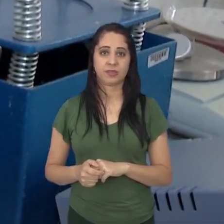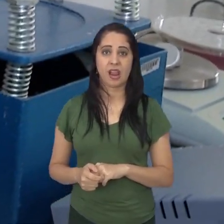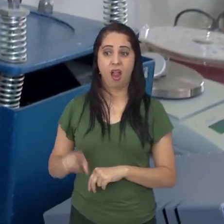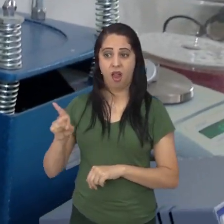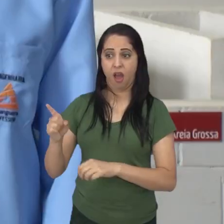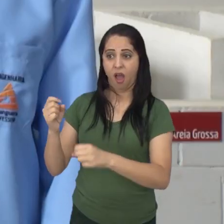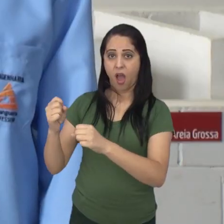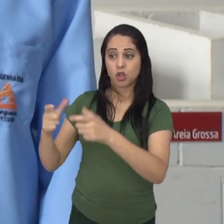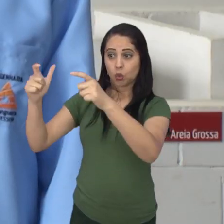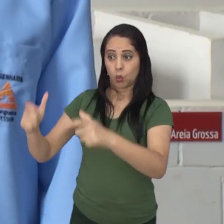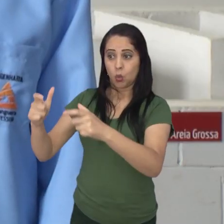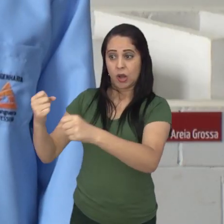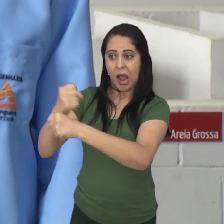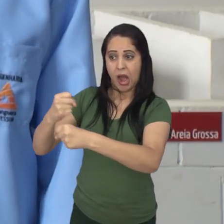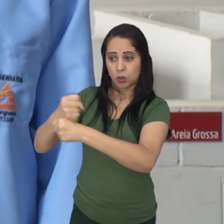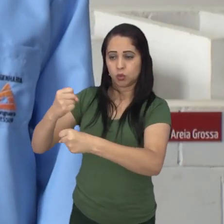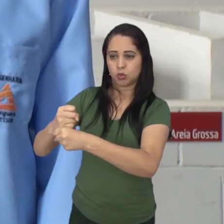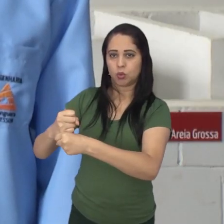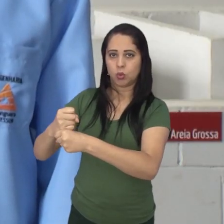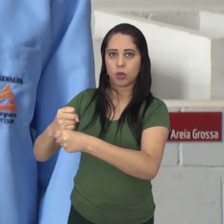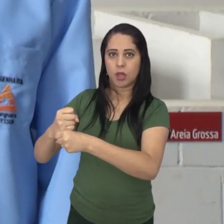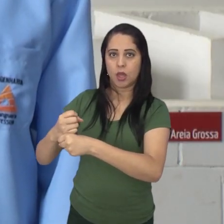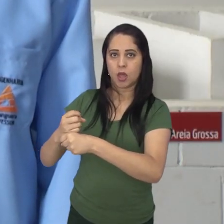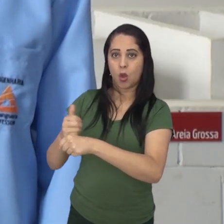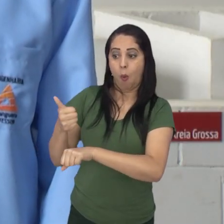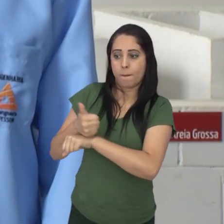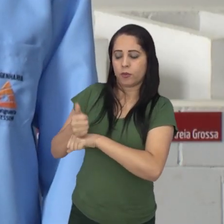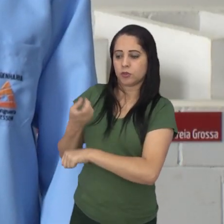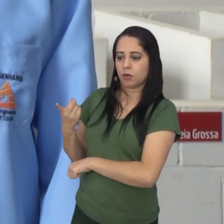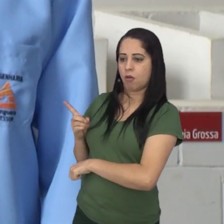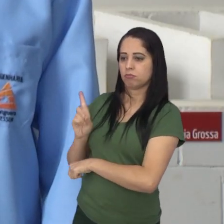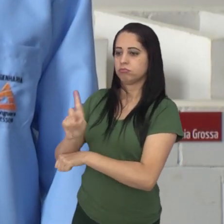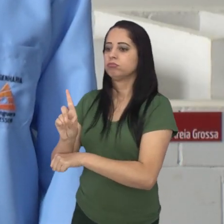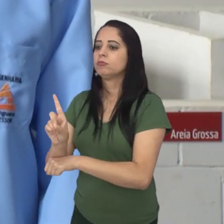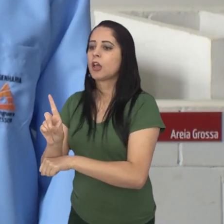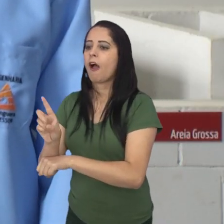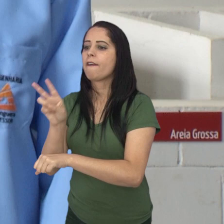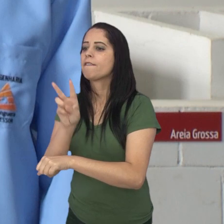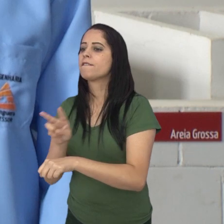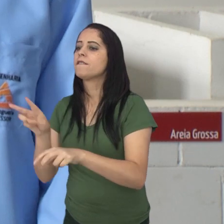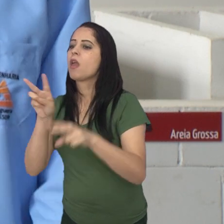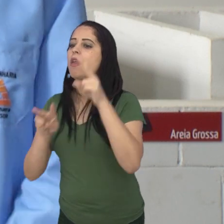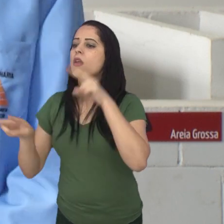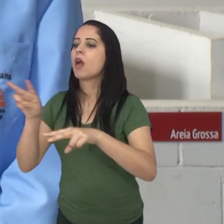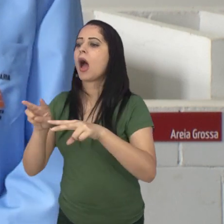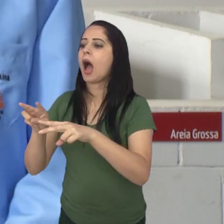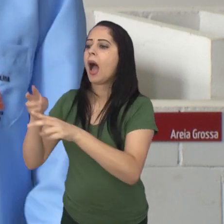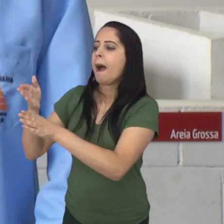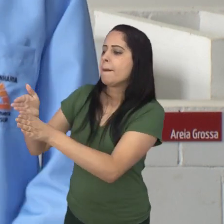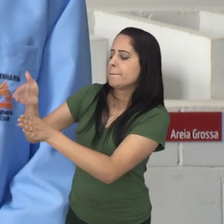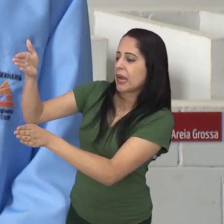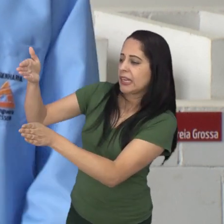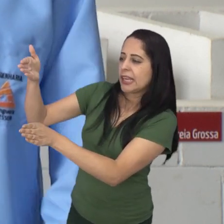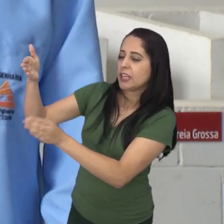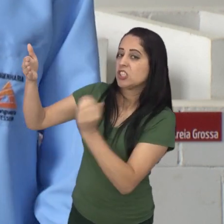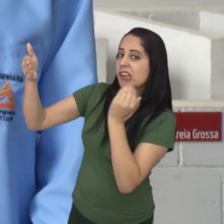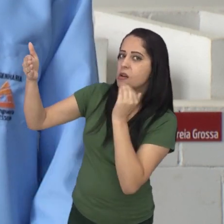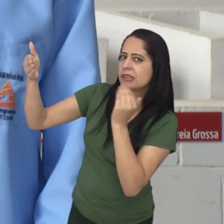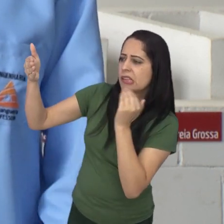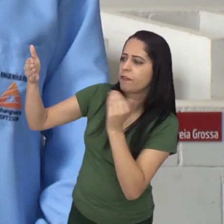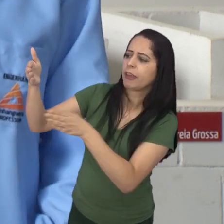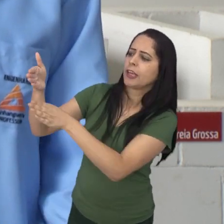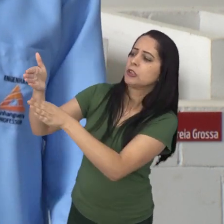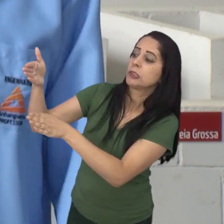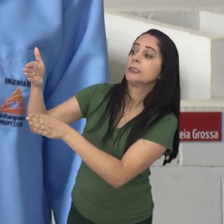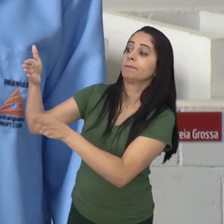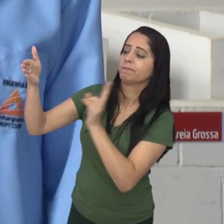Nós conseguimos nas obras, nas visitas, mostrar a questão construtiva,